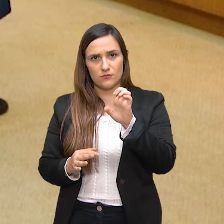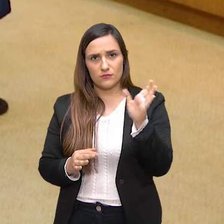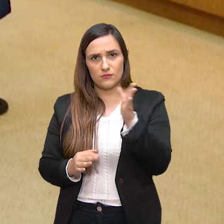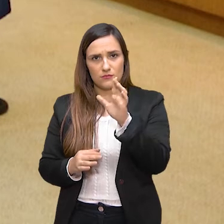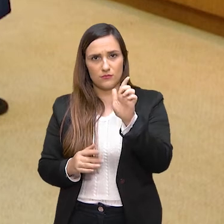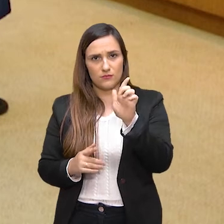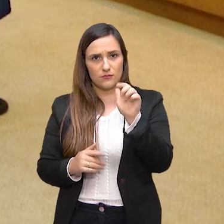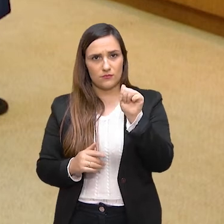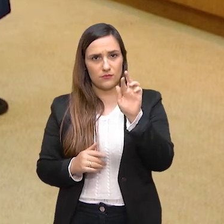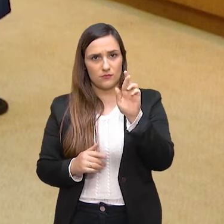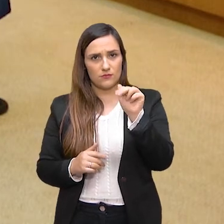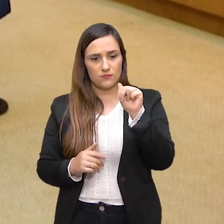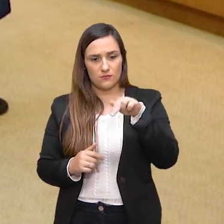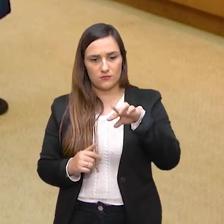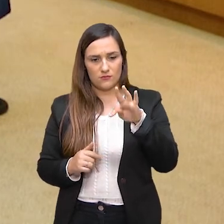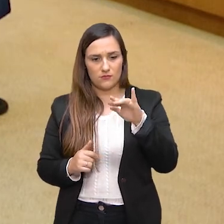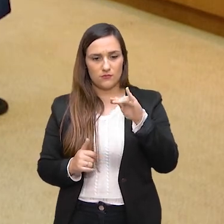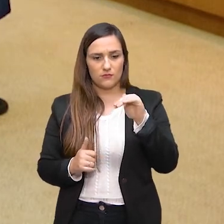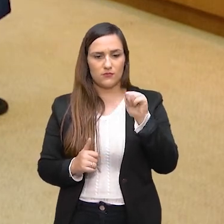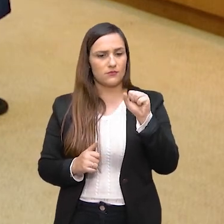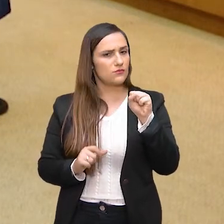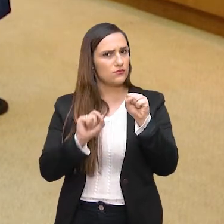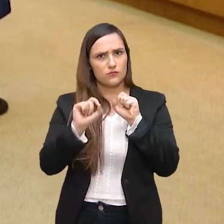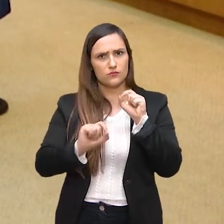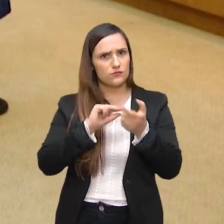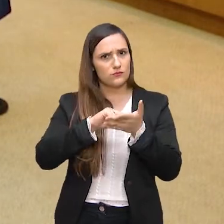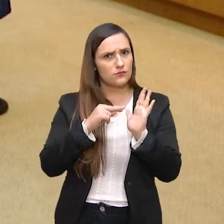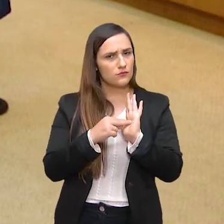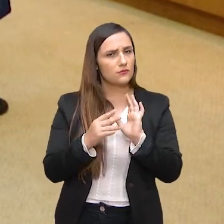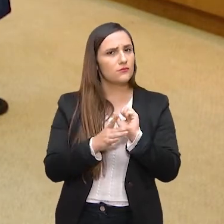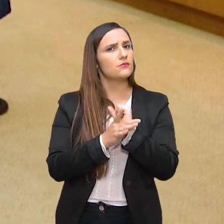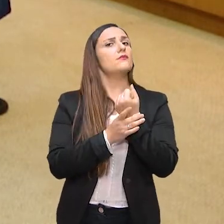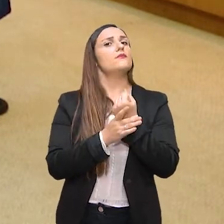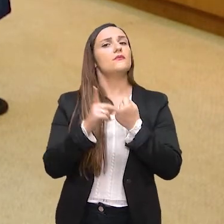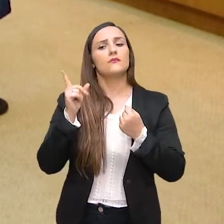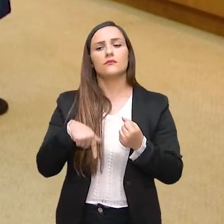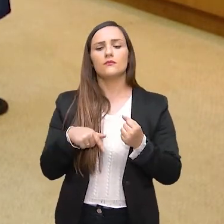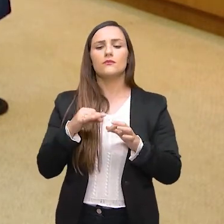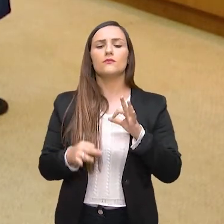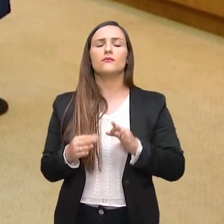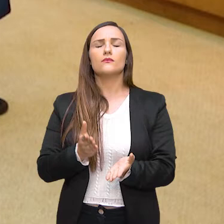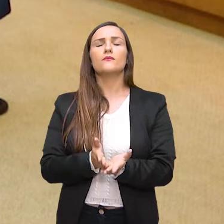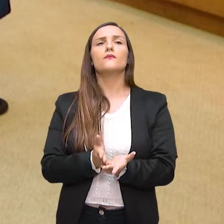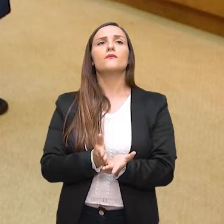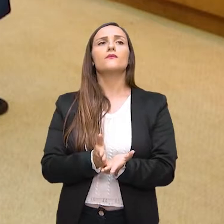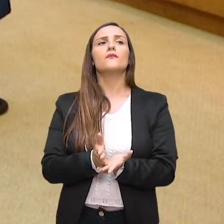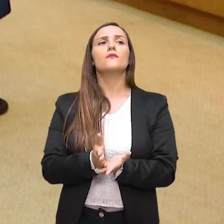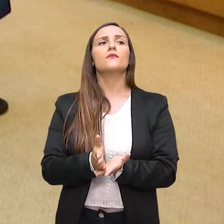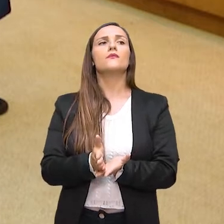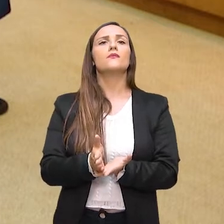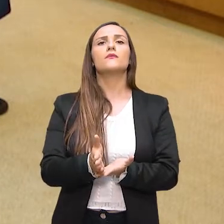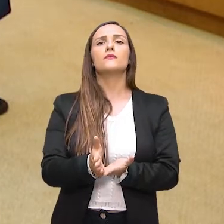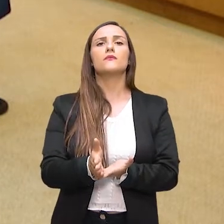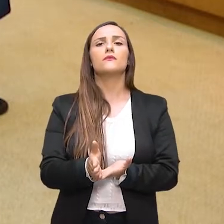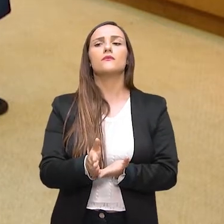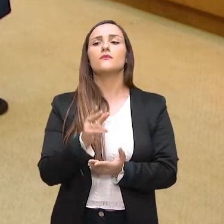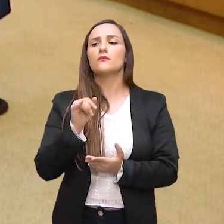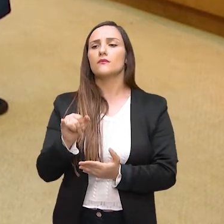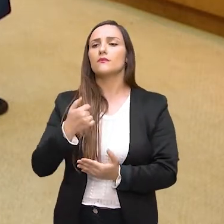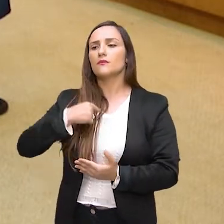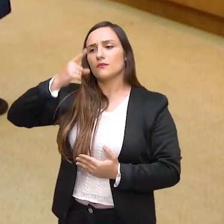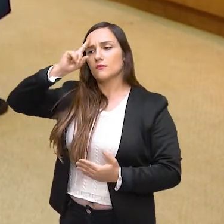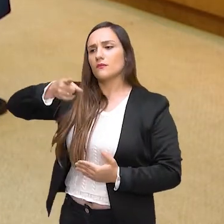né? O que se prega com o juiz de garantias é exatamente uma imparcialidade daquele juiz